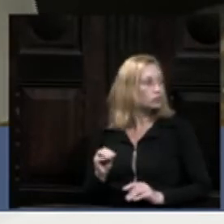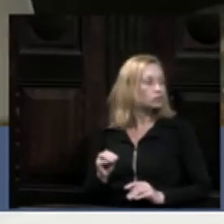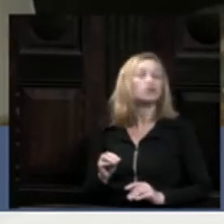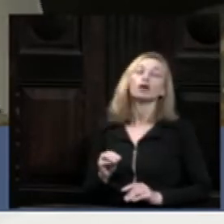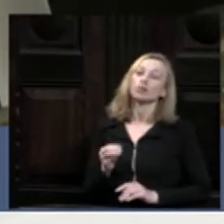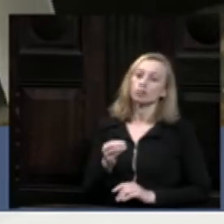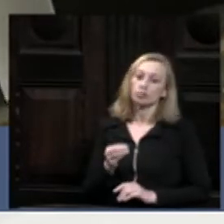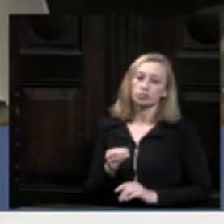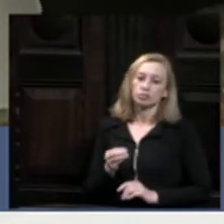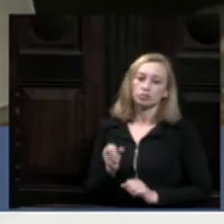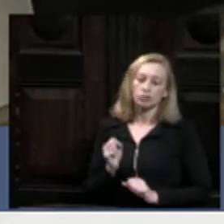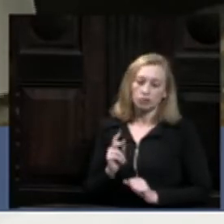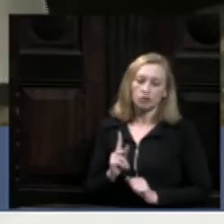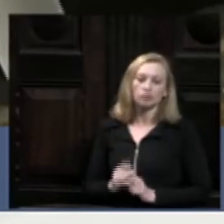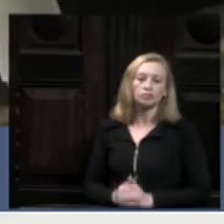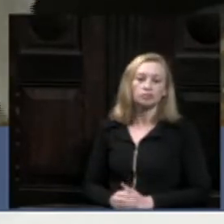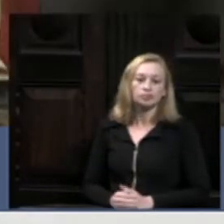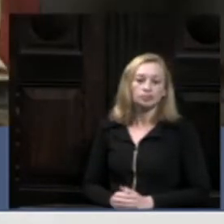uma? Só tem uma.